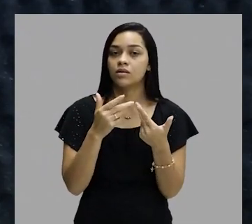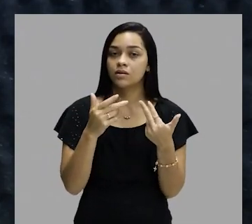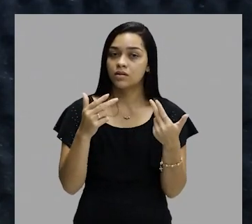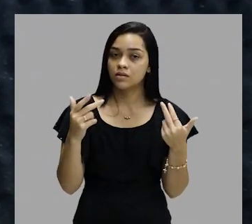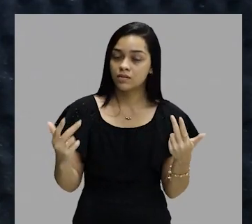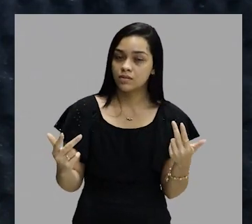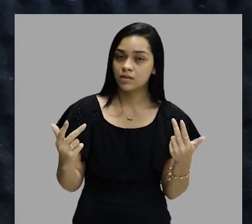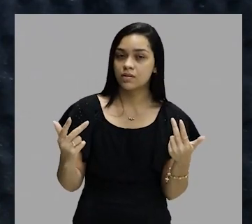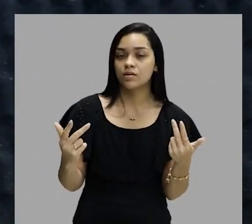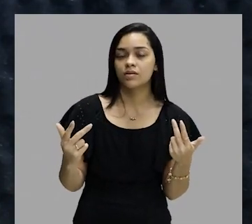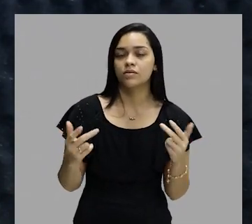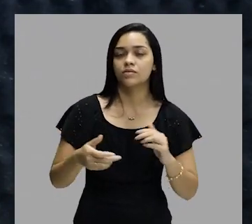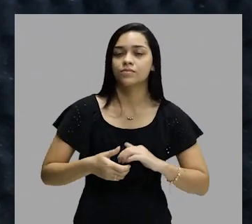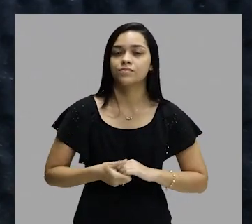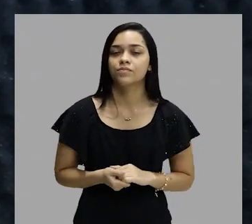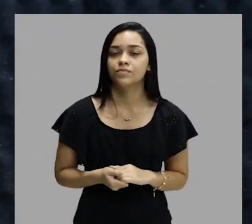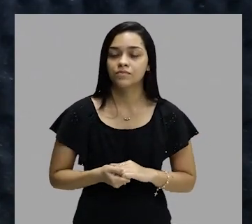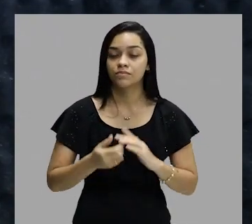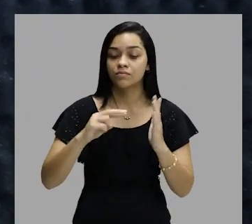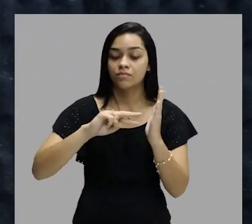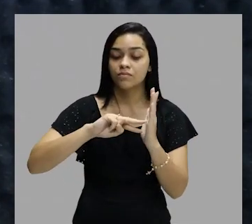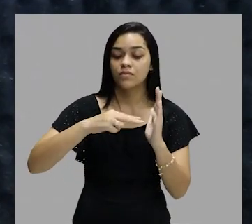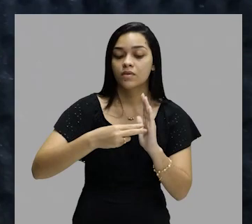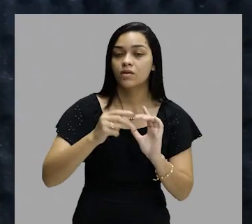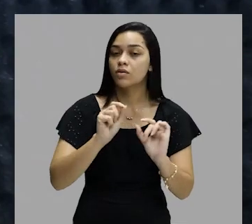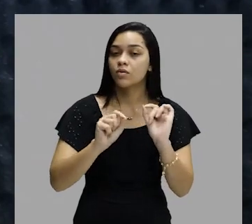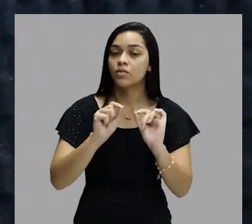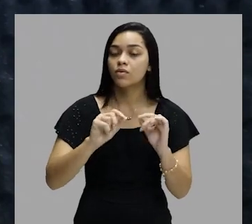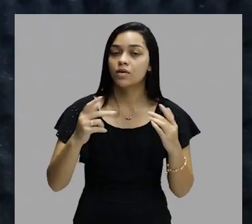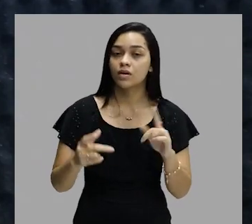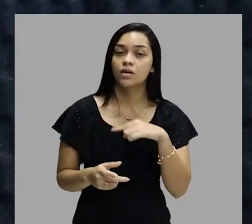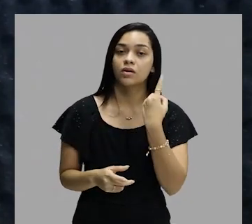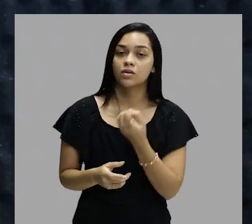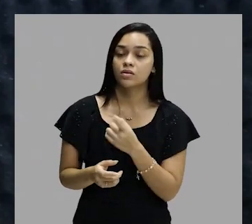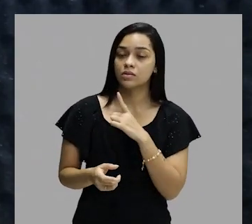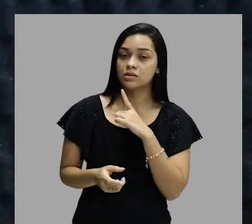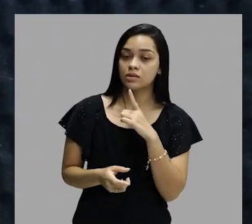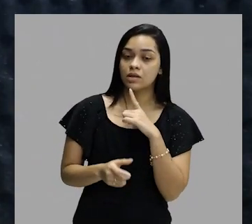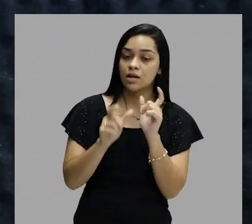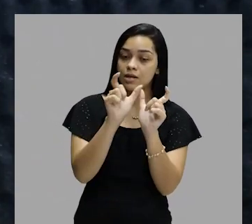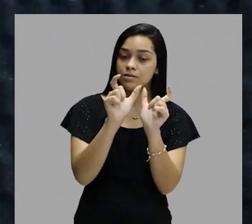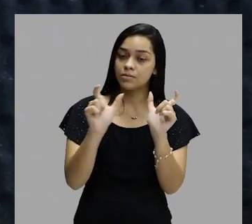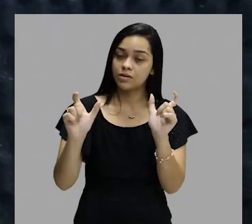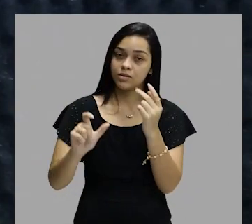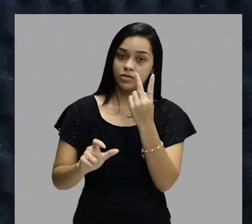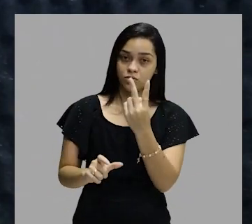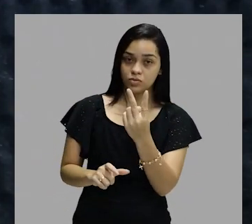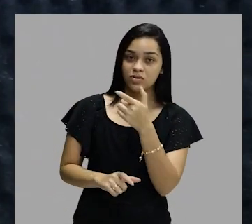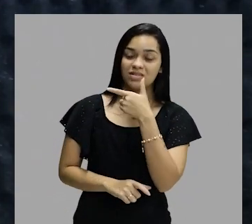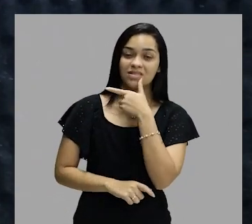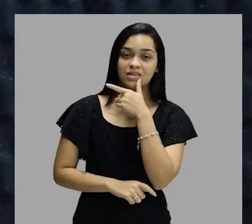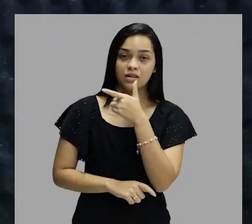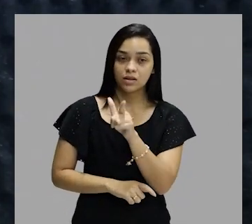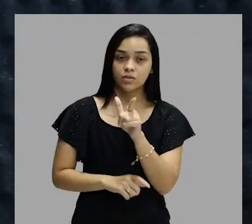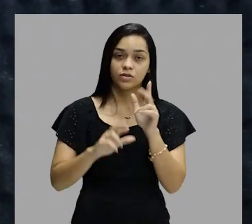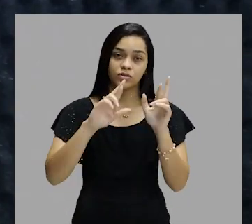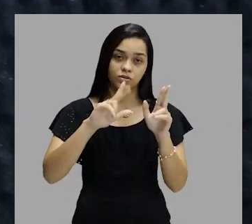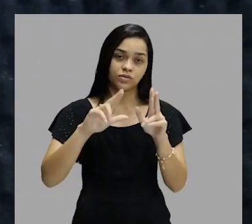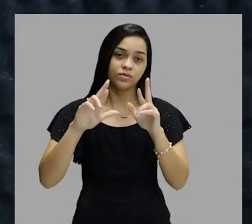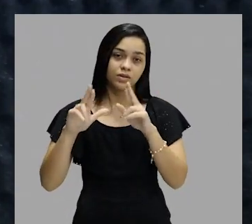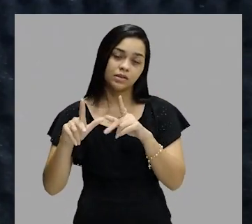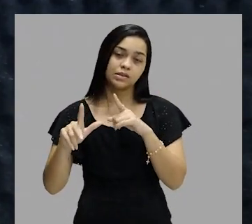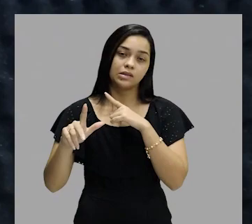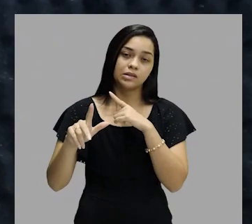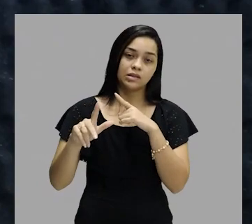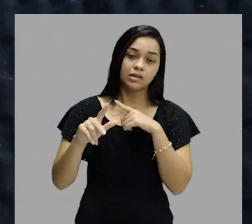in different languages. Ou seja, nós estamos falando daquelas palavras que em duas línguas diferentes, elas